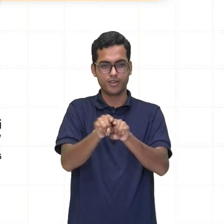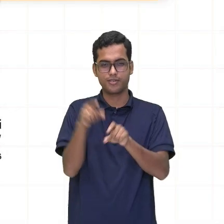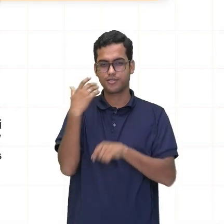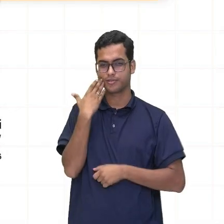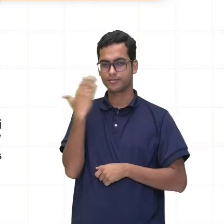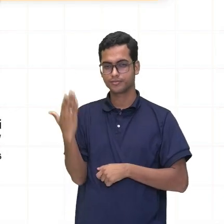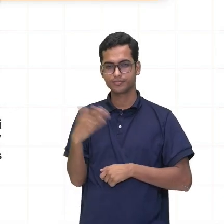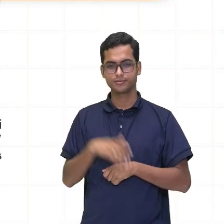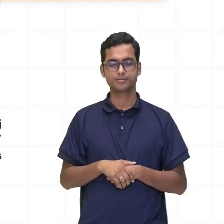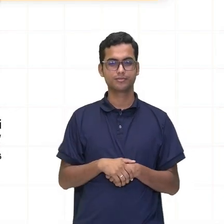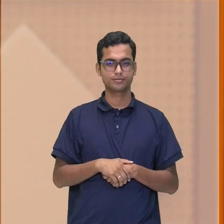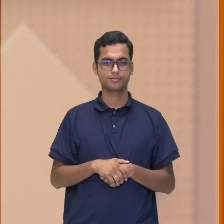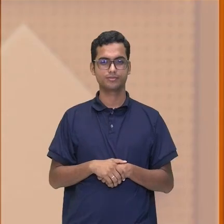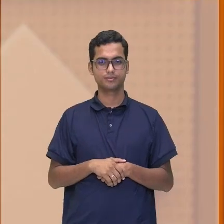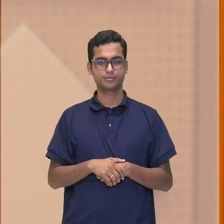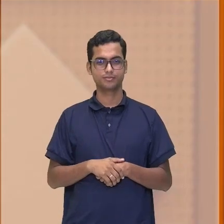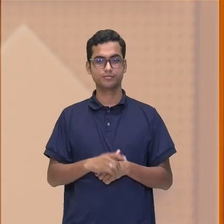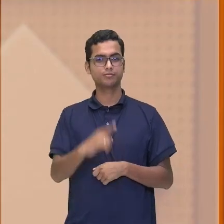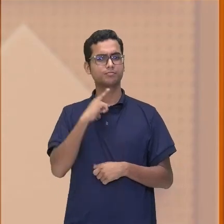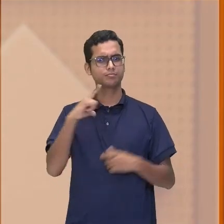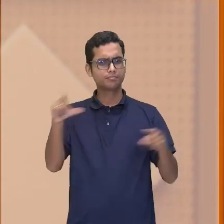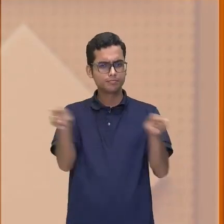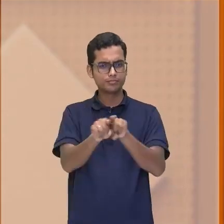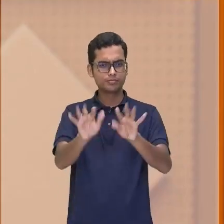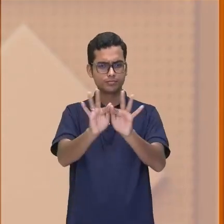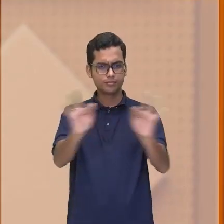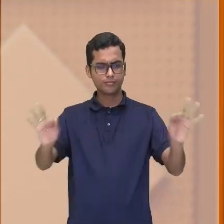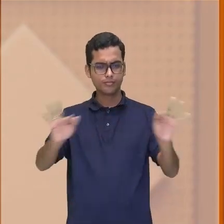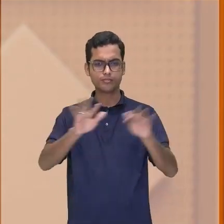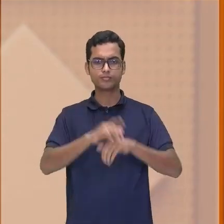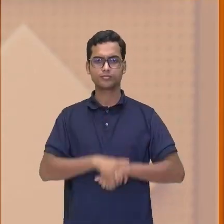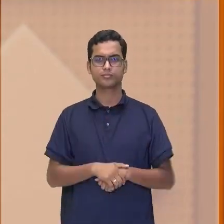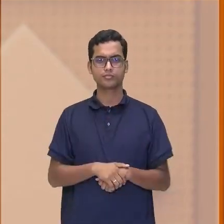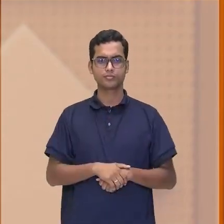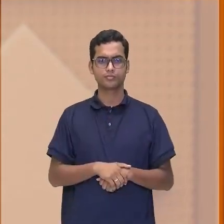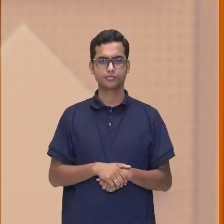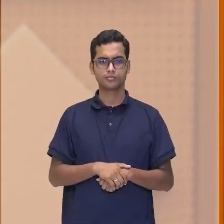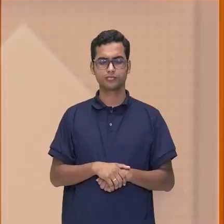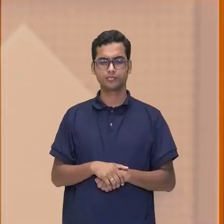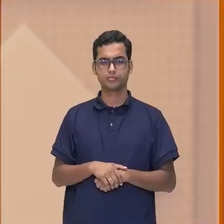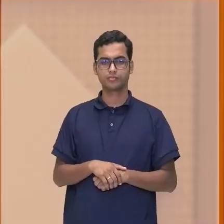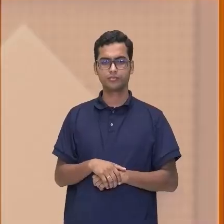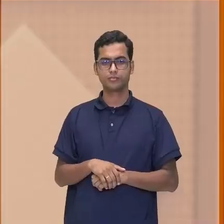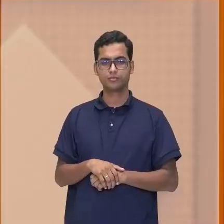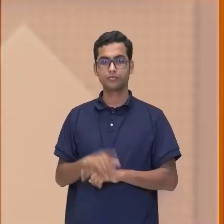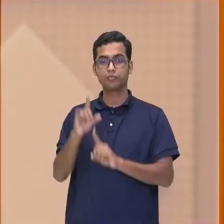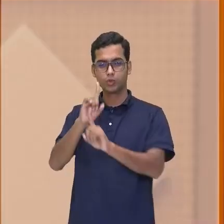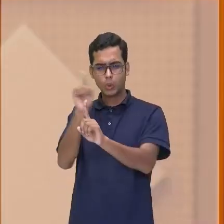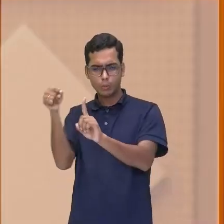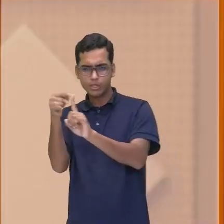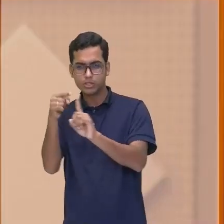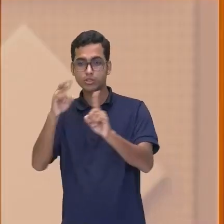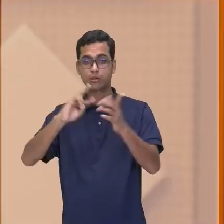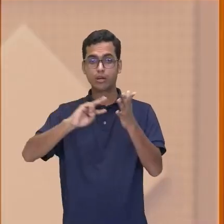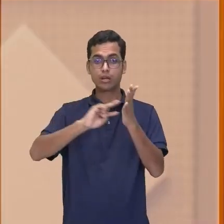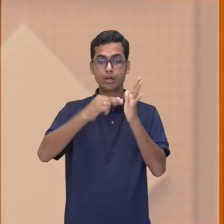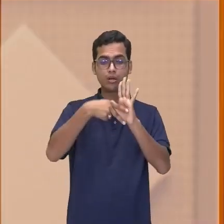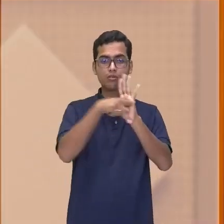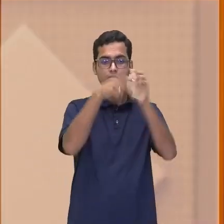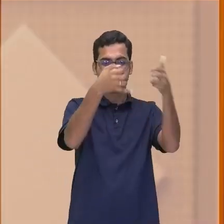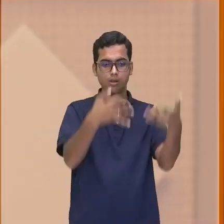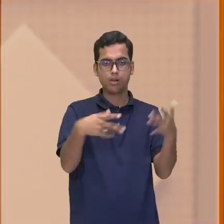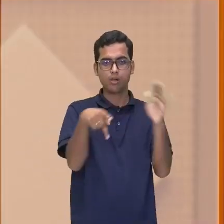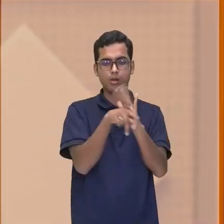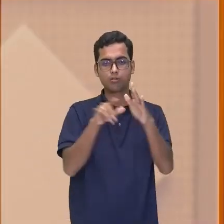Por ele também tem a atribuição de uma frase chamada "os fins justificam os meios". O que isso quer dizer? Tudo